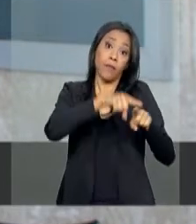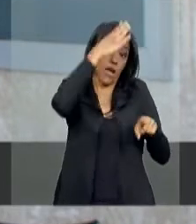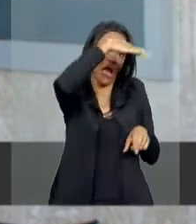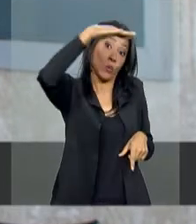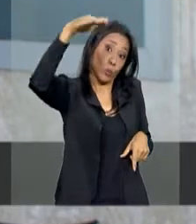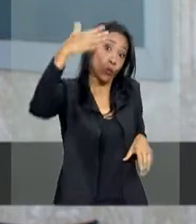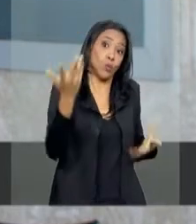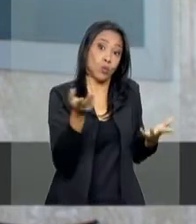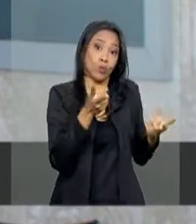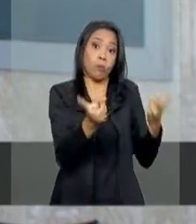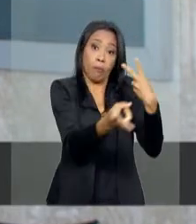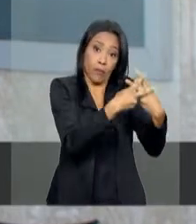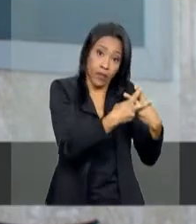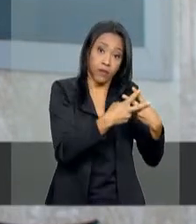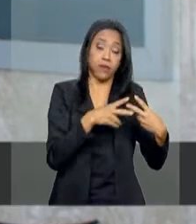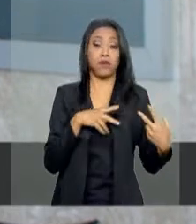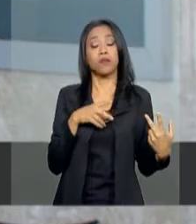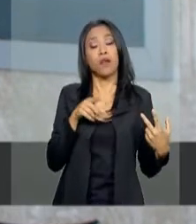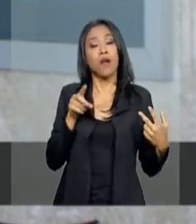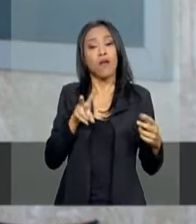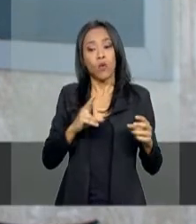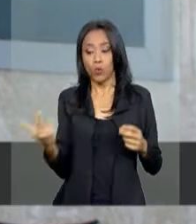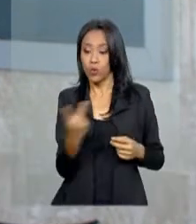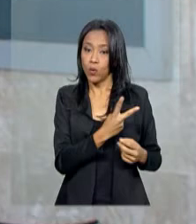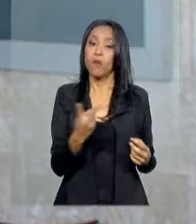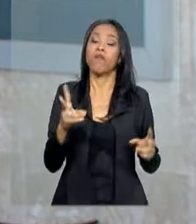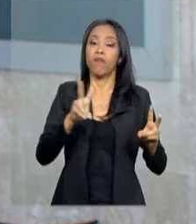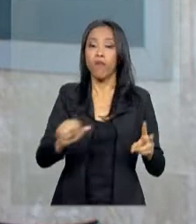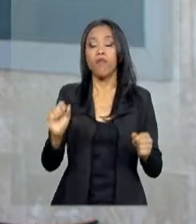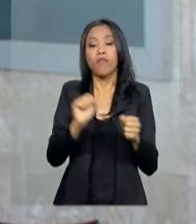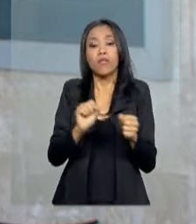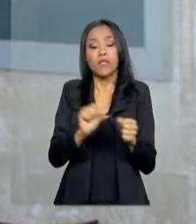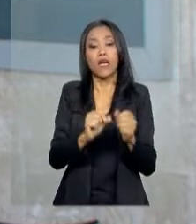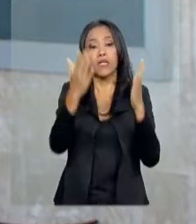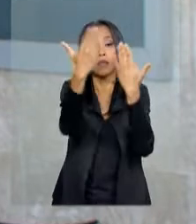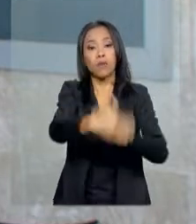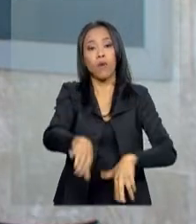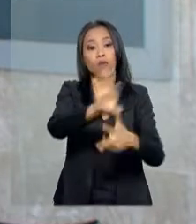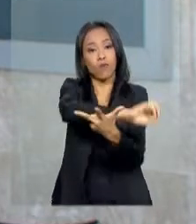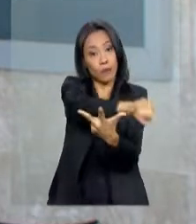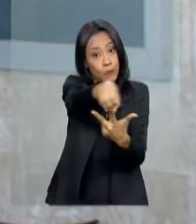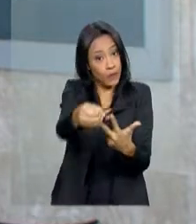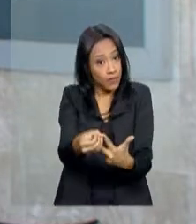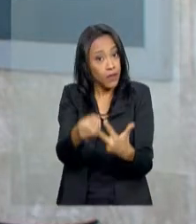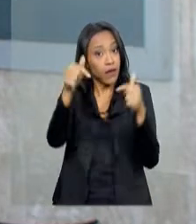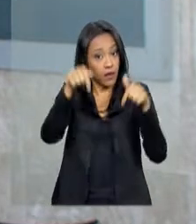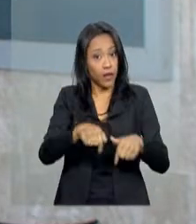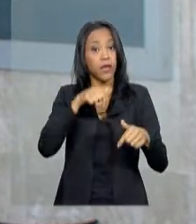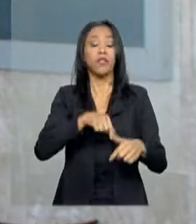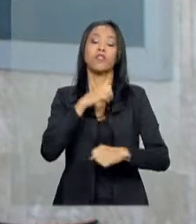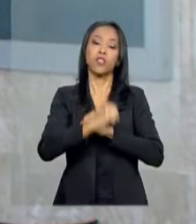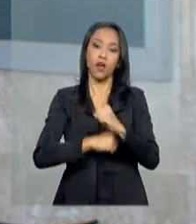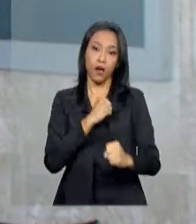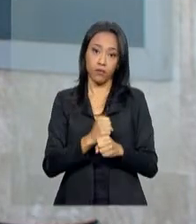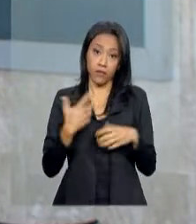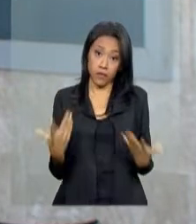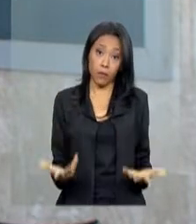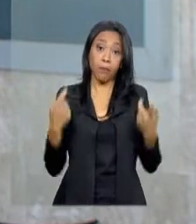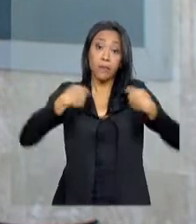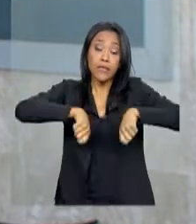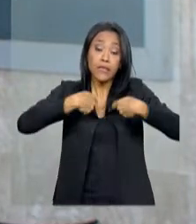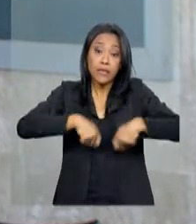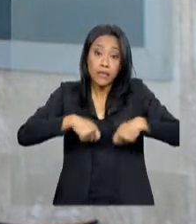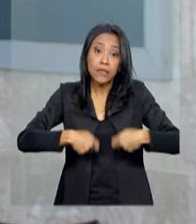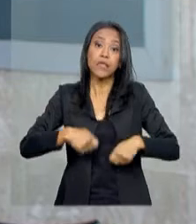pena no sistema prisional eles vão poder fazer a prova do exame nacional do ensino médio enem neste ano para isso é preciso que um